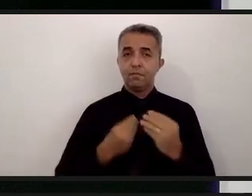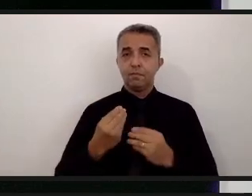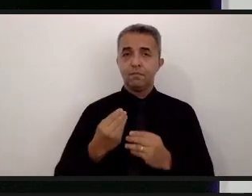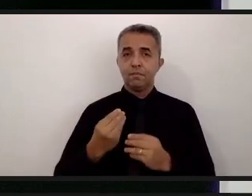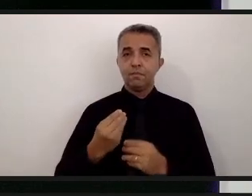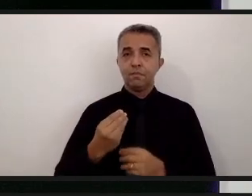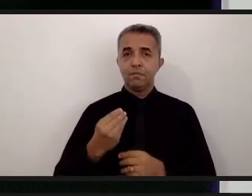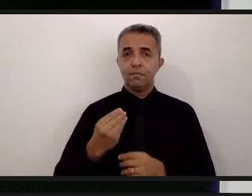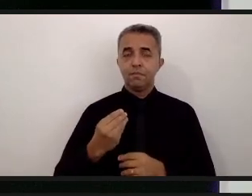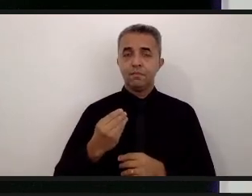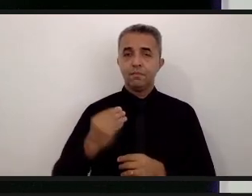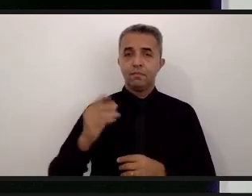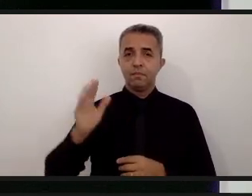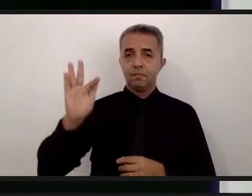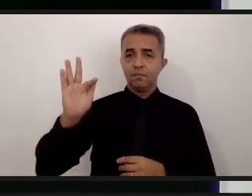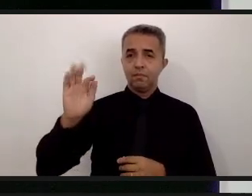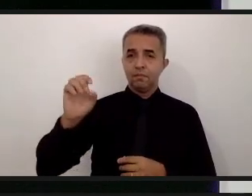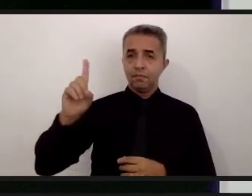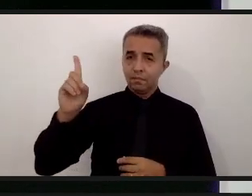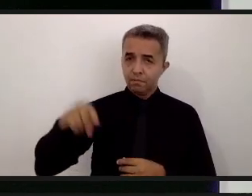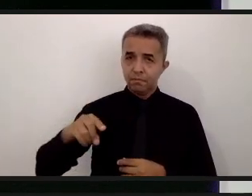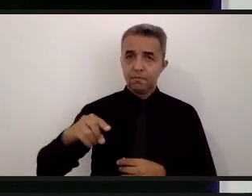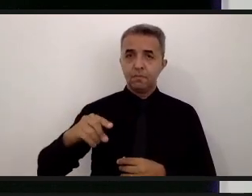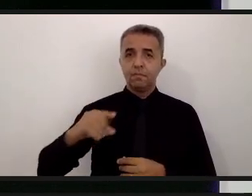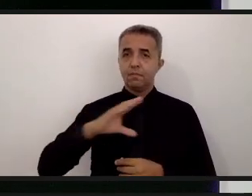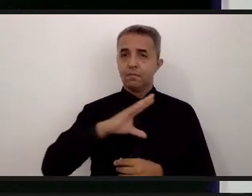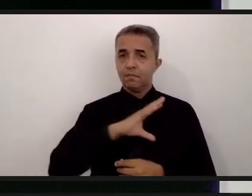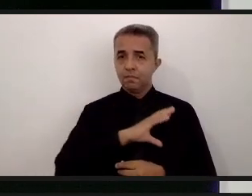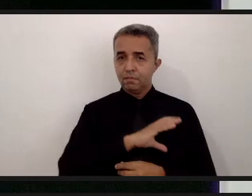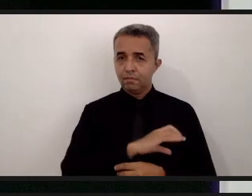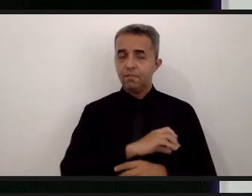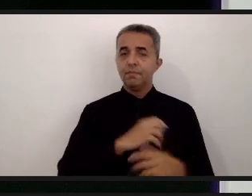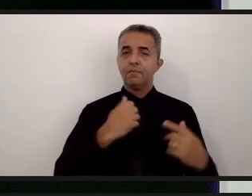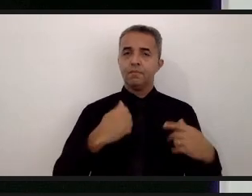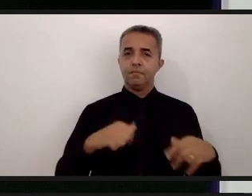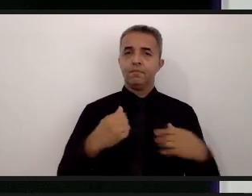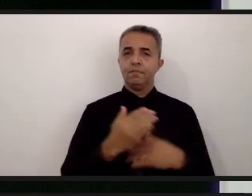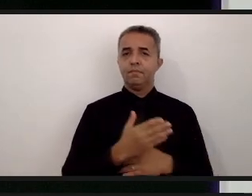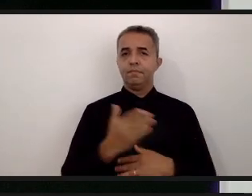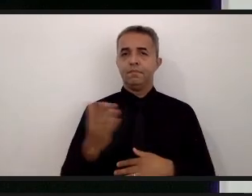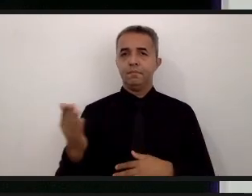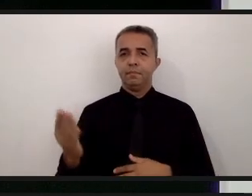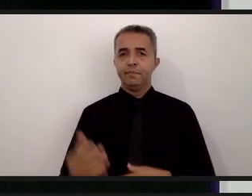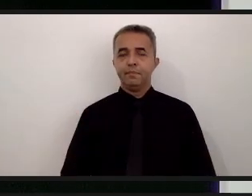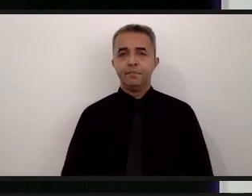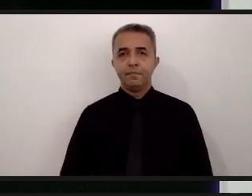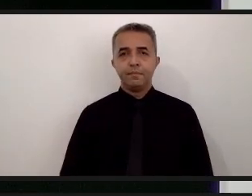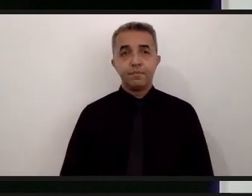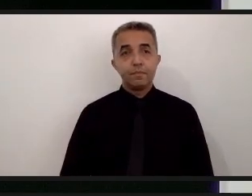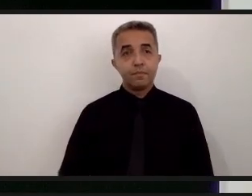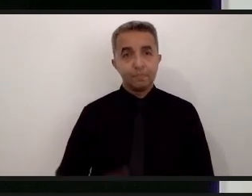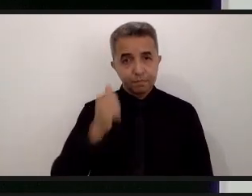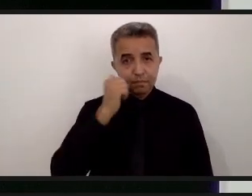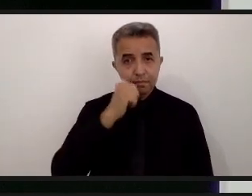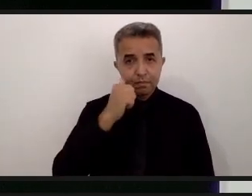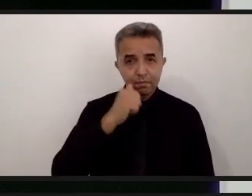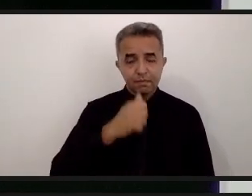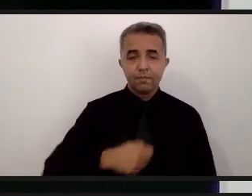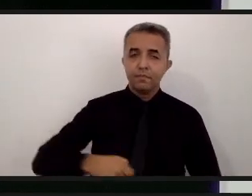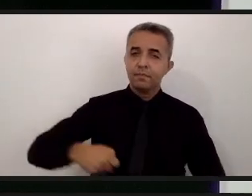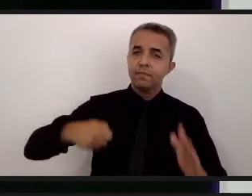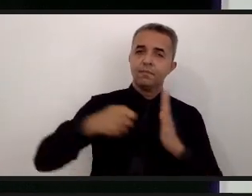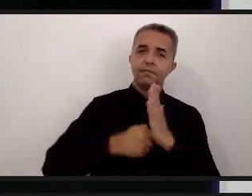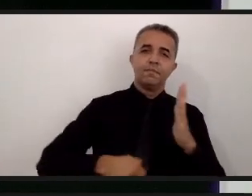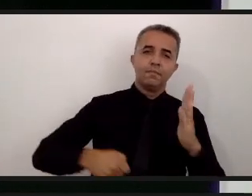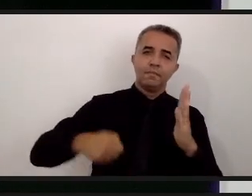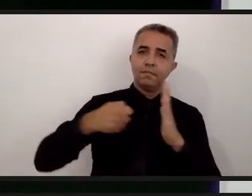fé, do amor, do... Então, gente, ser mulher é lutar todos os dias.